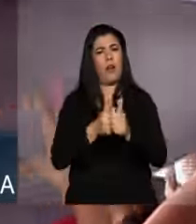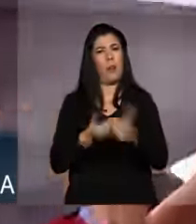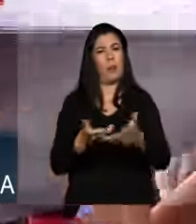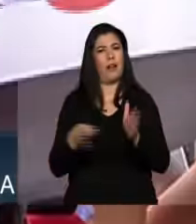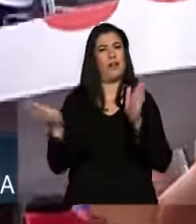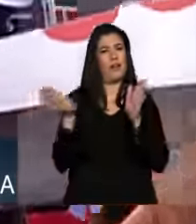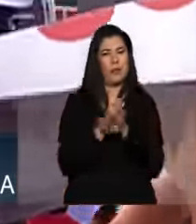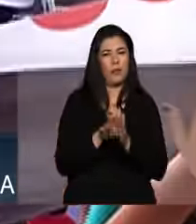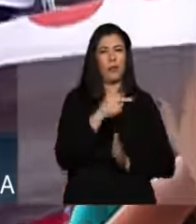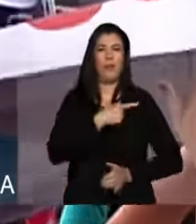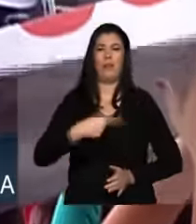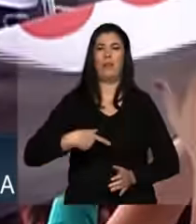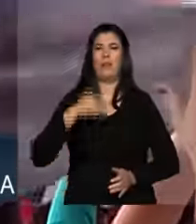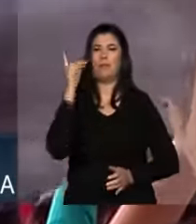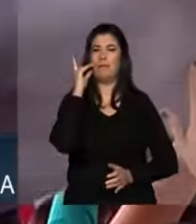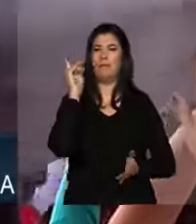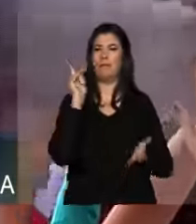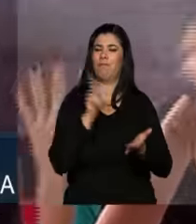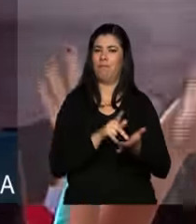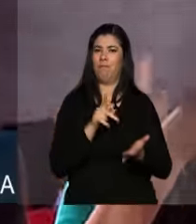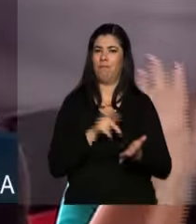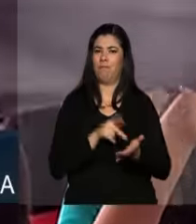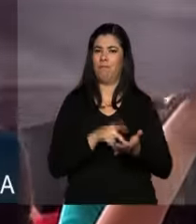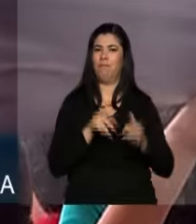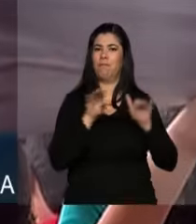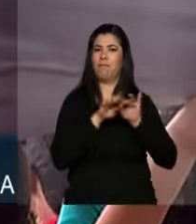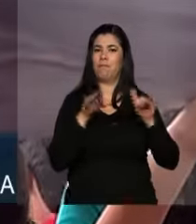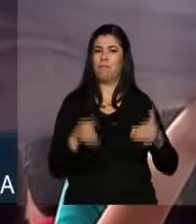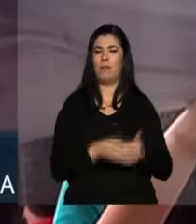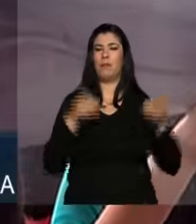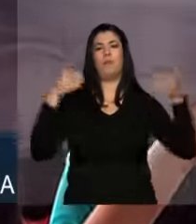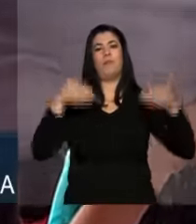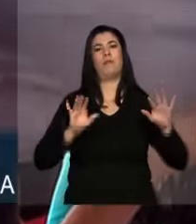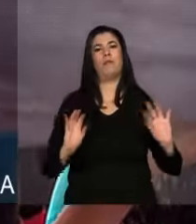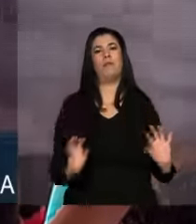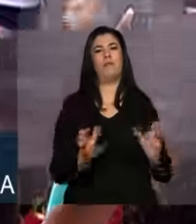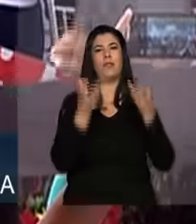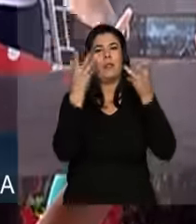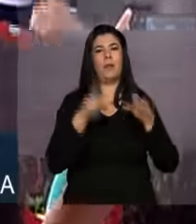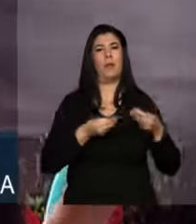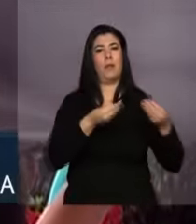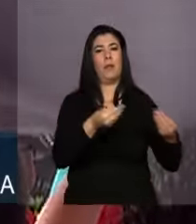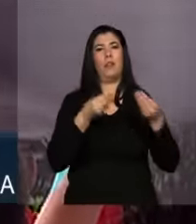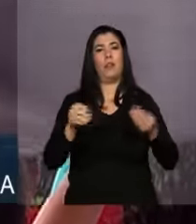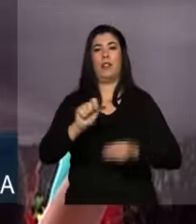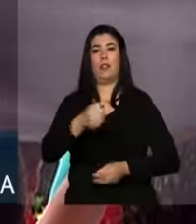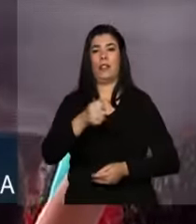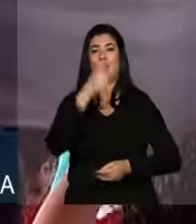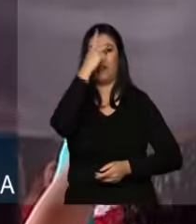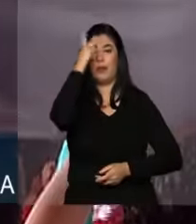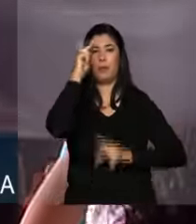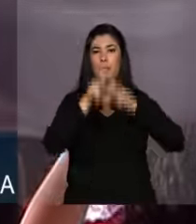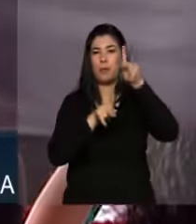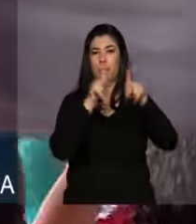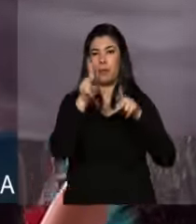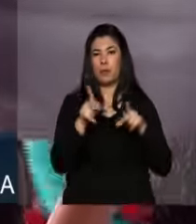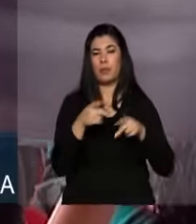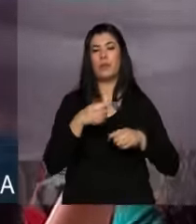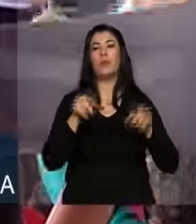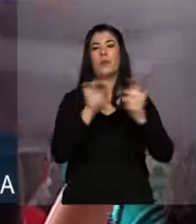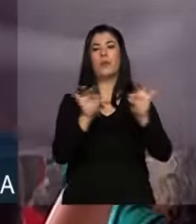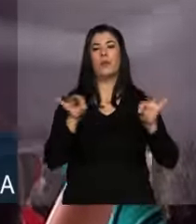Dilma Rousseff chegou ao palco do empreendimento, onde ela vai participar da entrega das chaves para os moradores